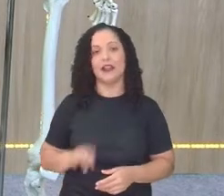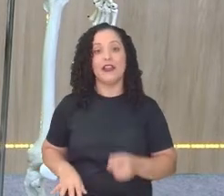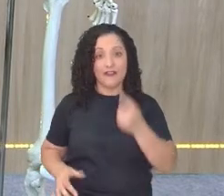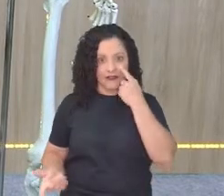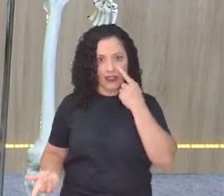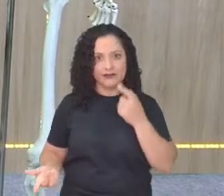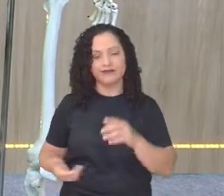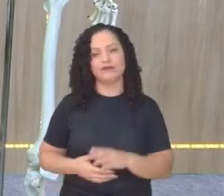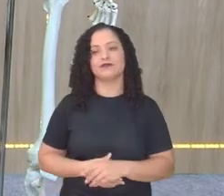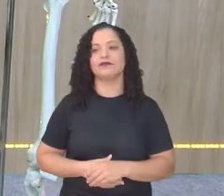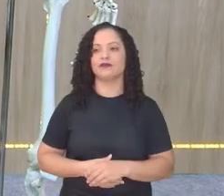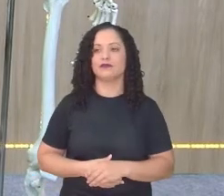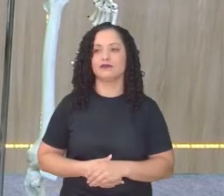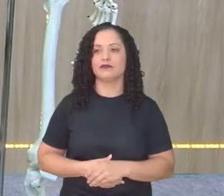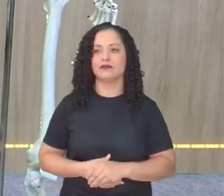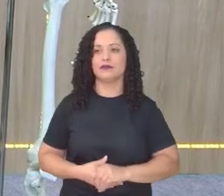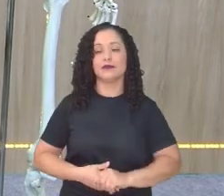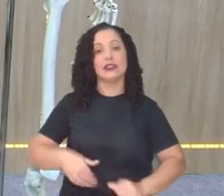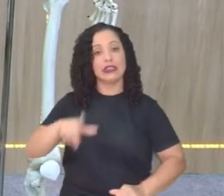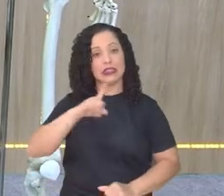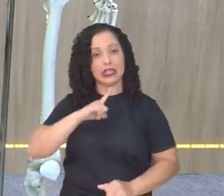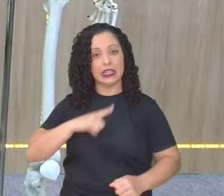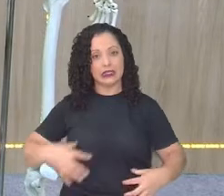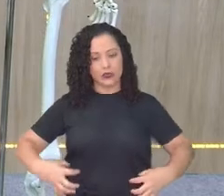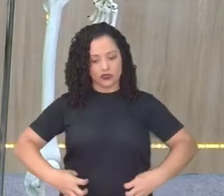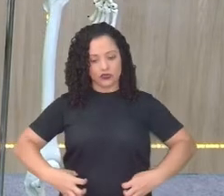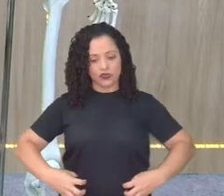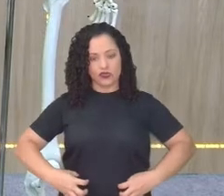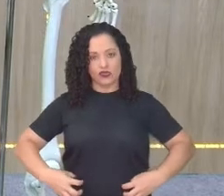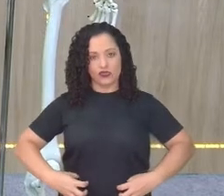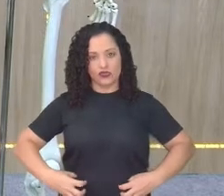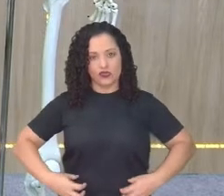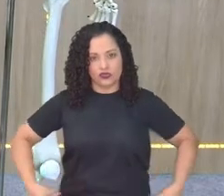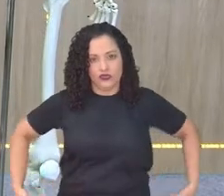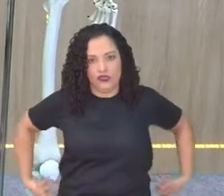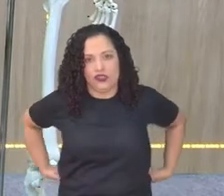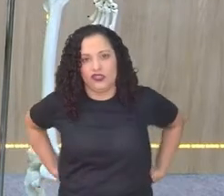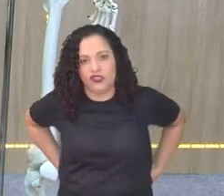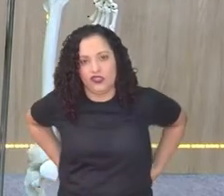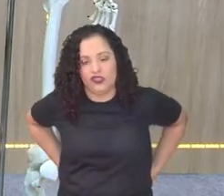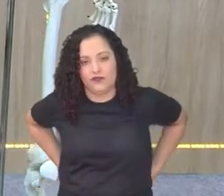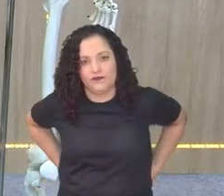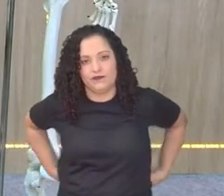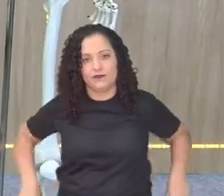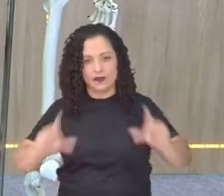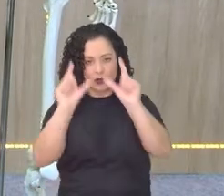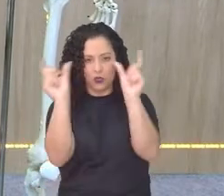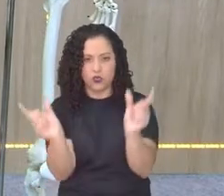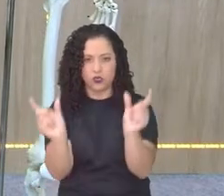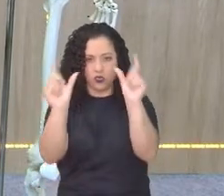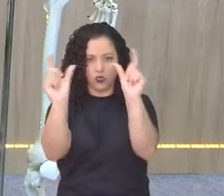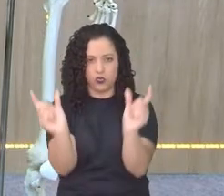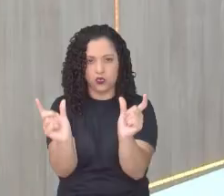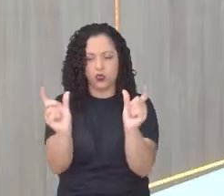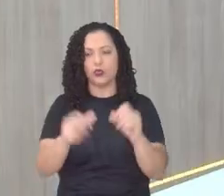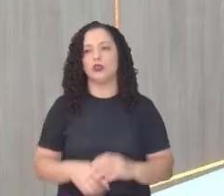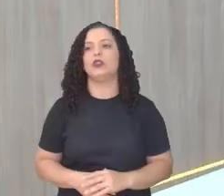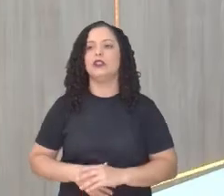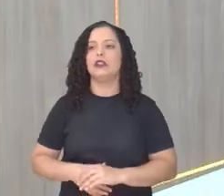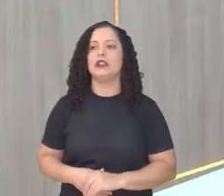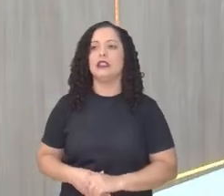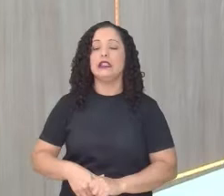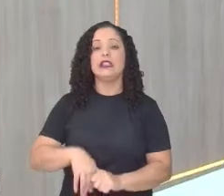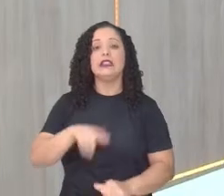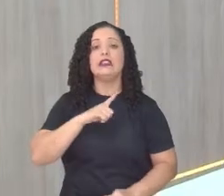vejam aqui, olha. Eu tenho aqui os dois rins, que parecem 2 grãos de feijão. E aqui eu tenho, olha, de cores